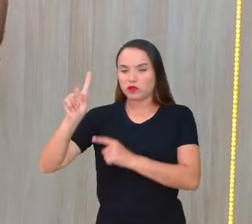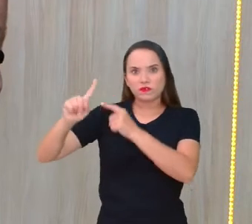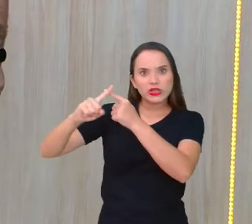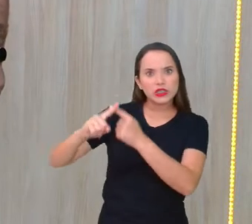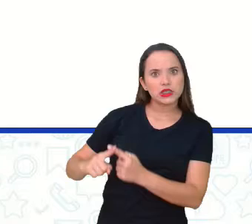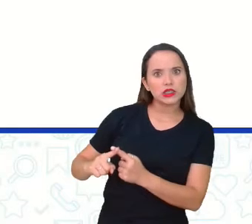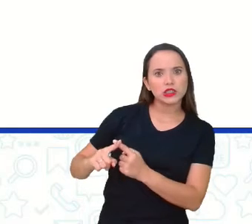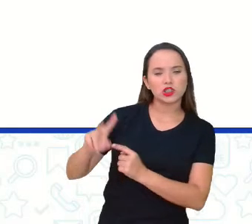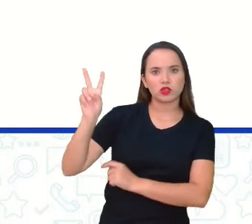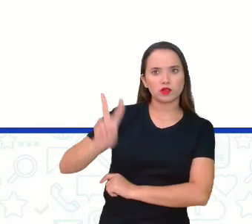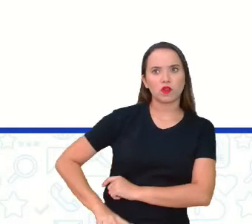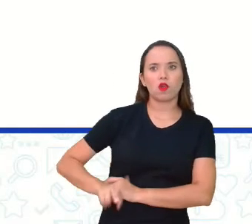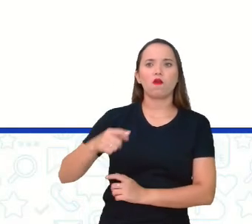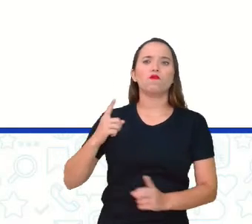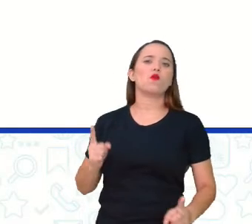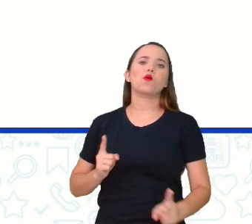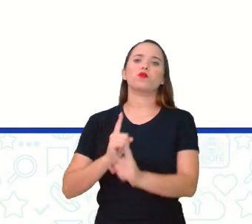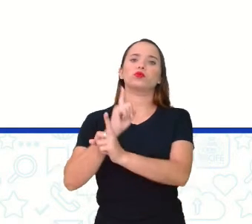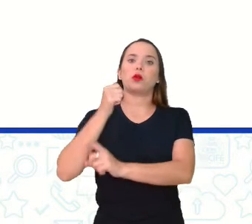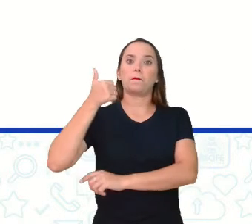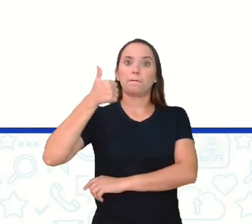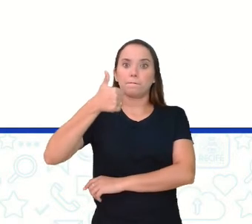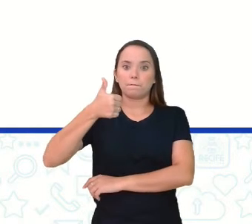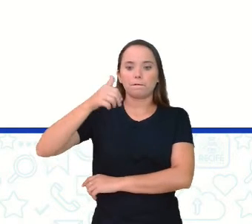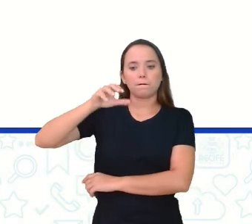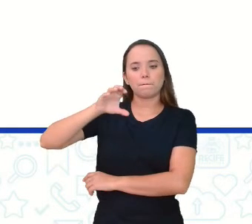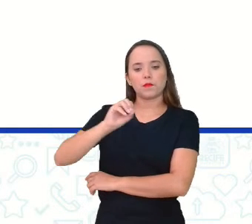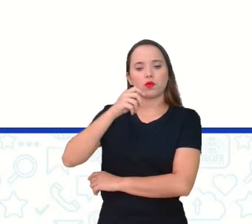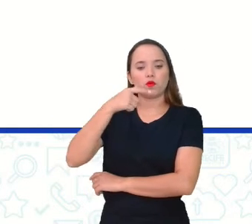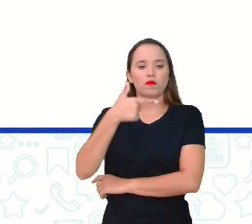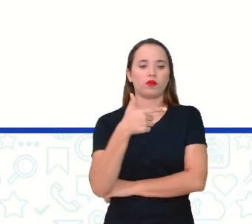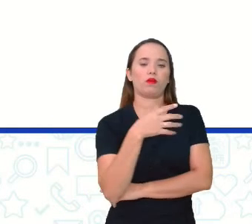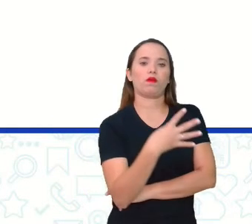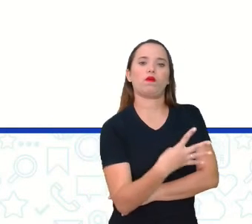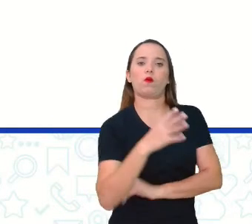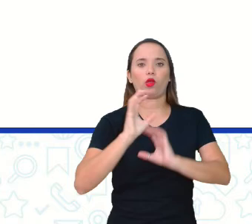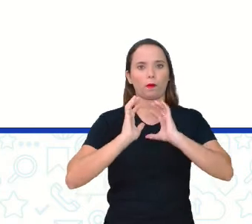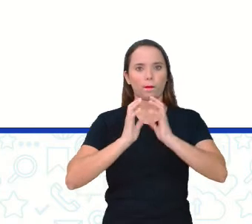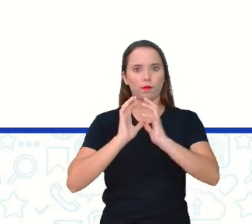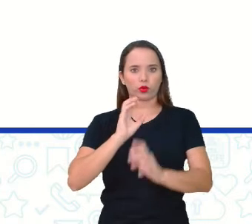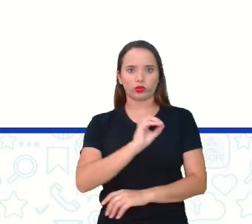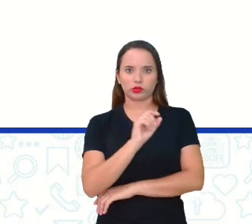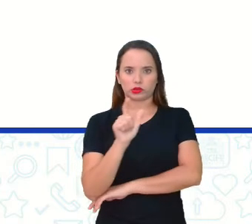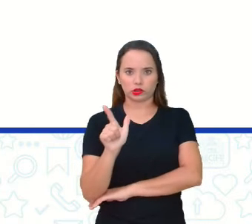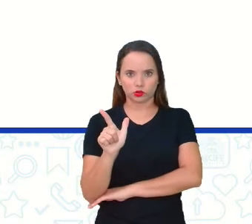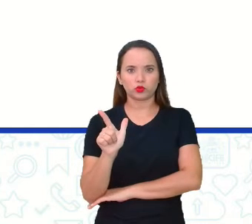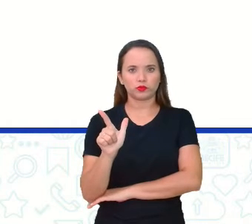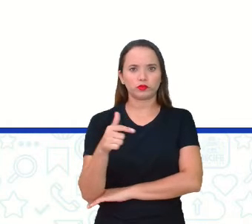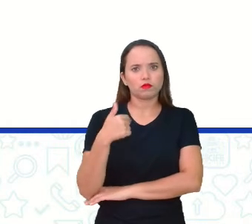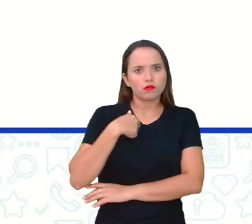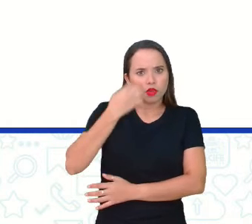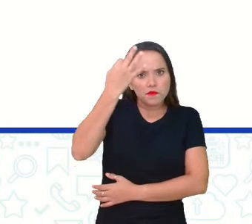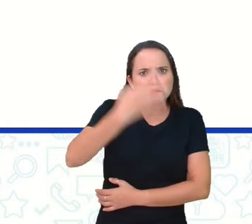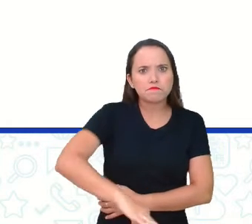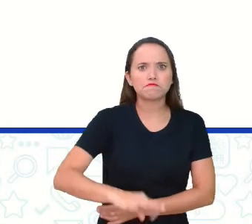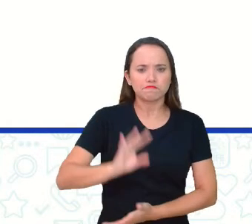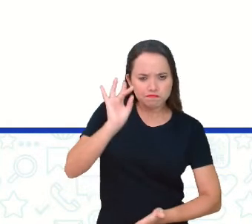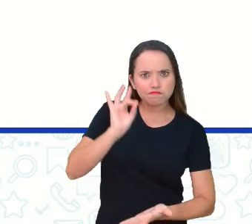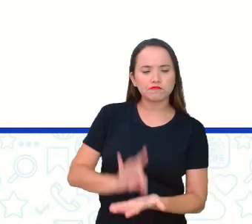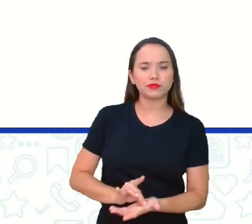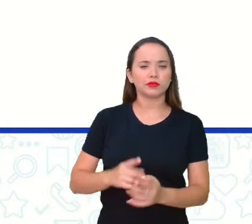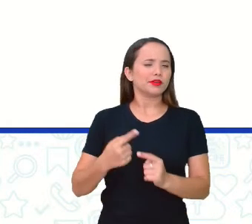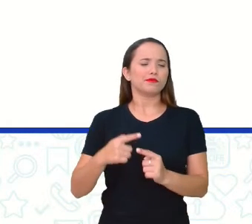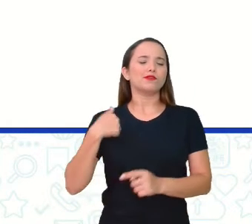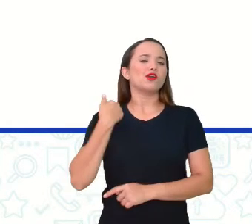encontrar 1024 bolinhas azuis ali, tá certo? Então, eu garanto isso, por quê? Porque eu compreendi a